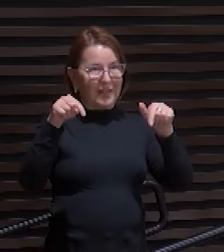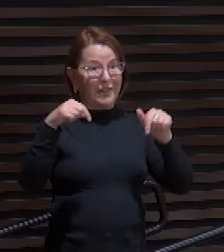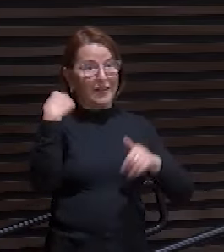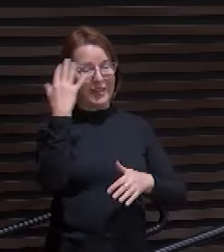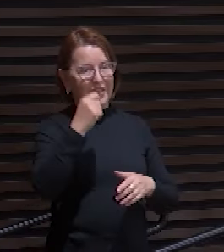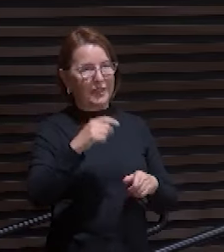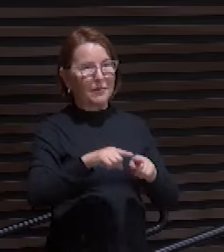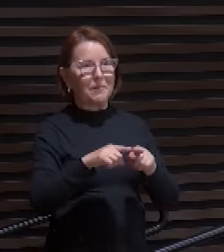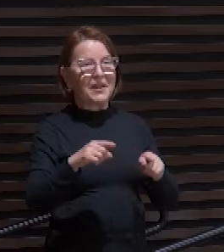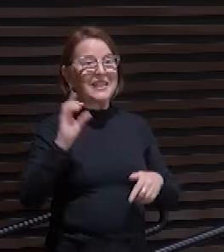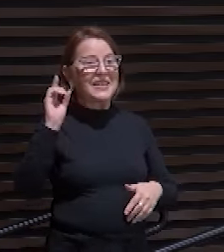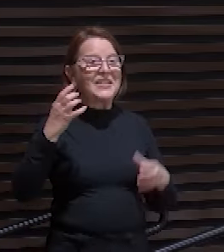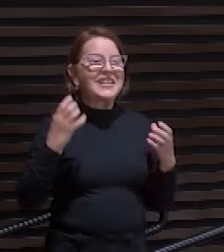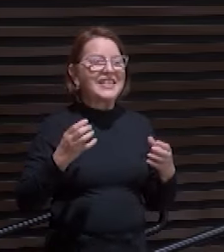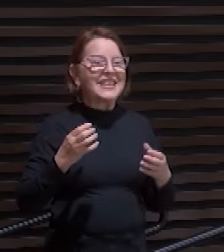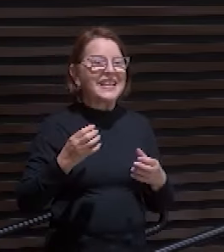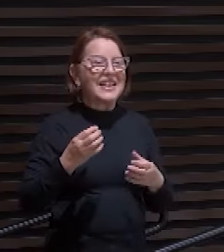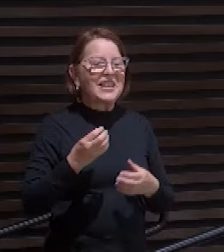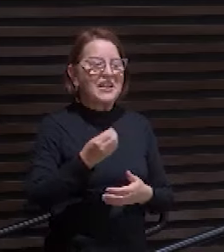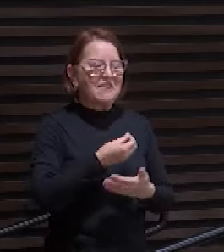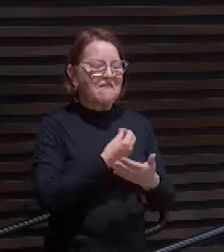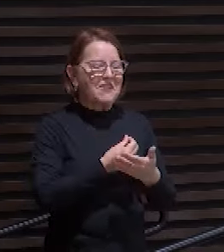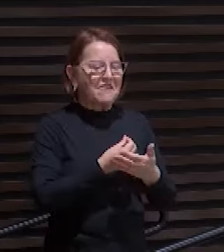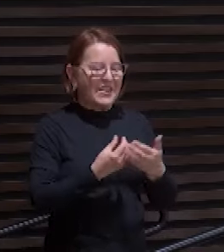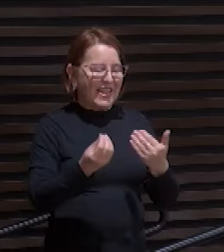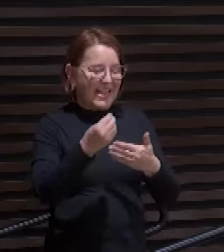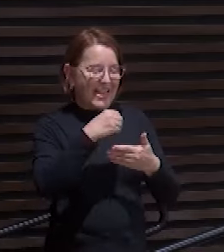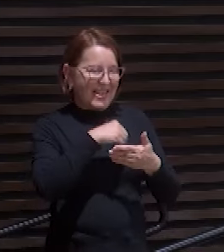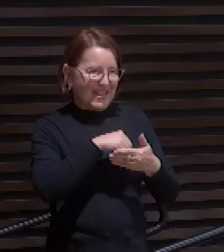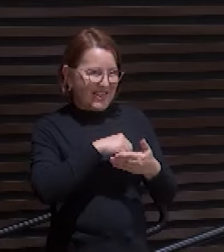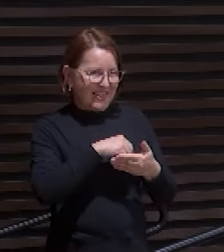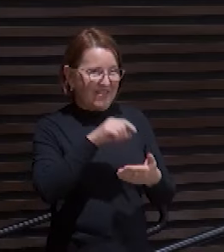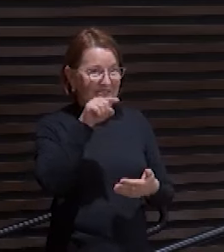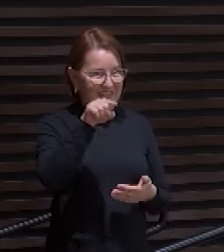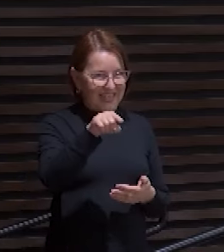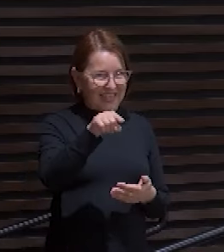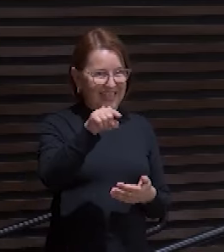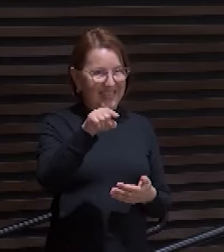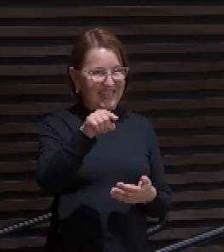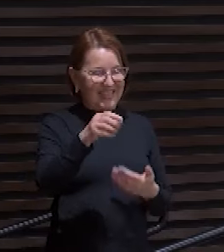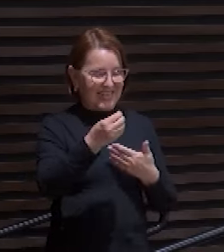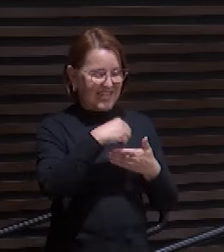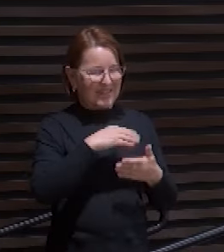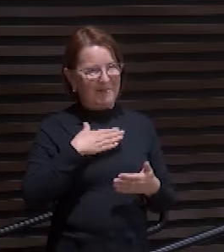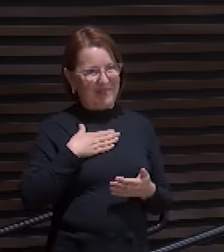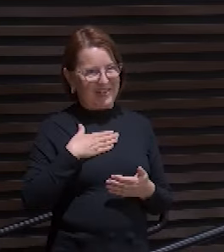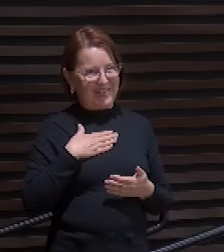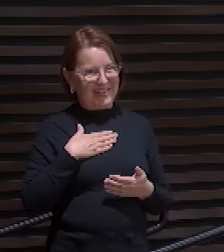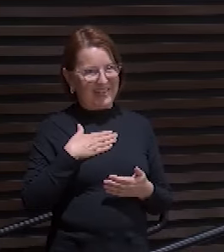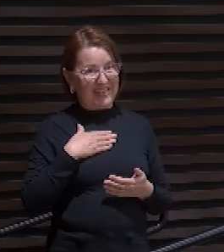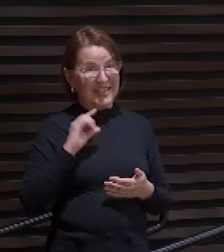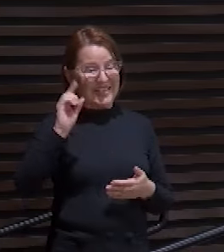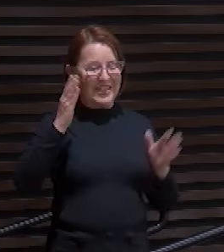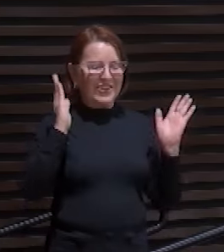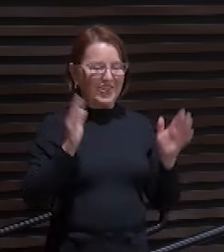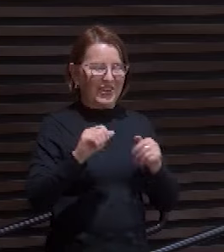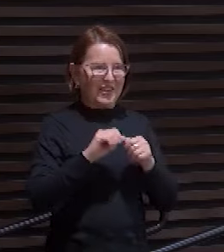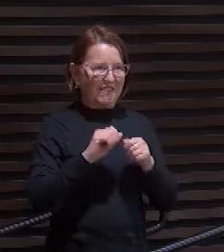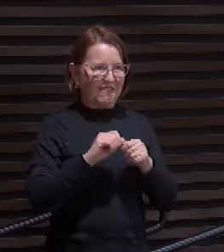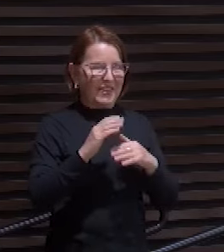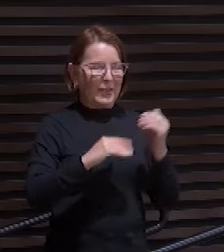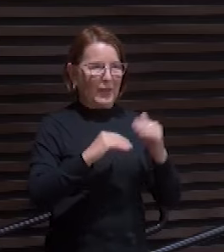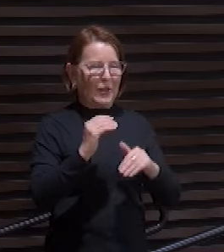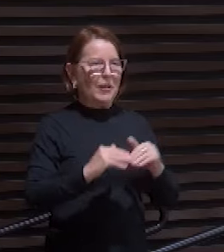Em você e em mim. E Ele fez isso em Cristo Jesus. Oh, coisa